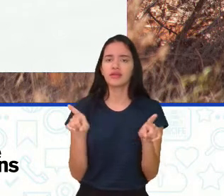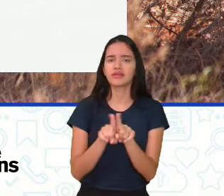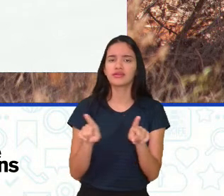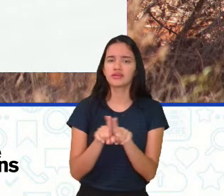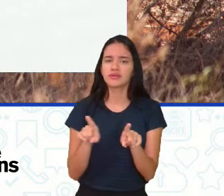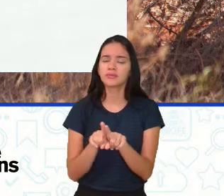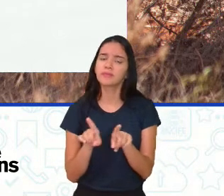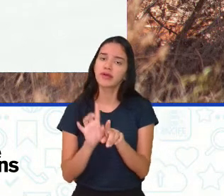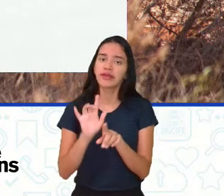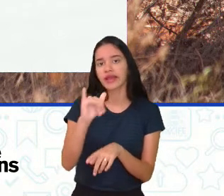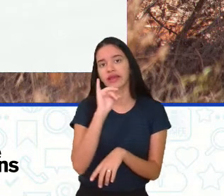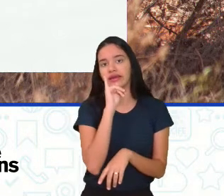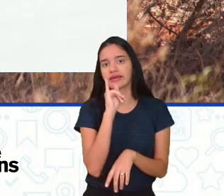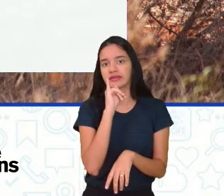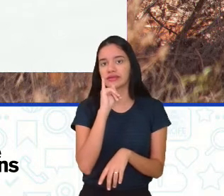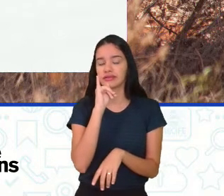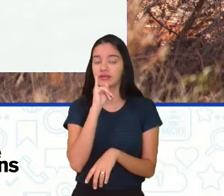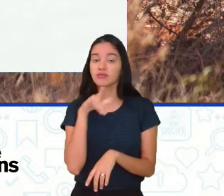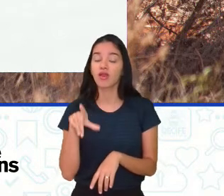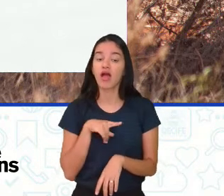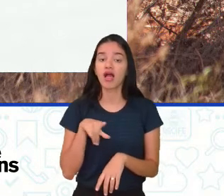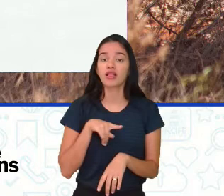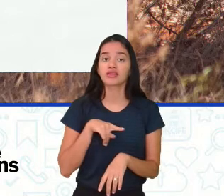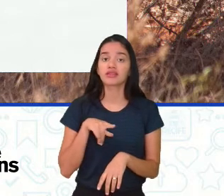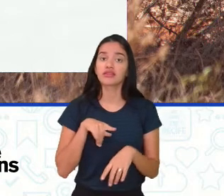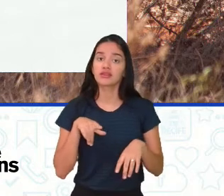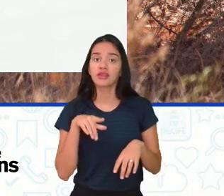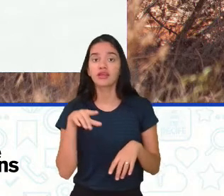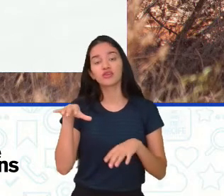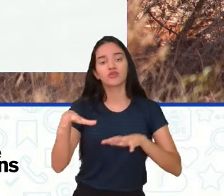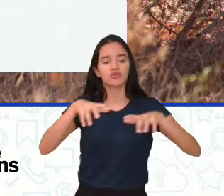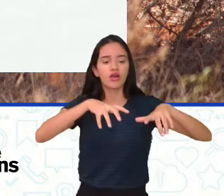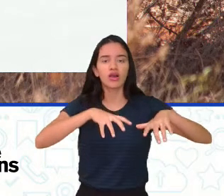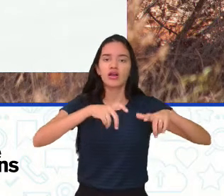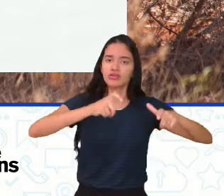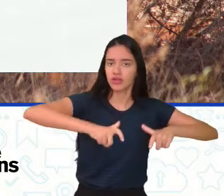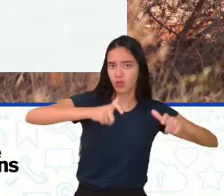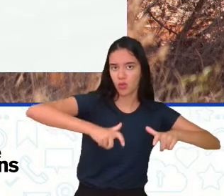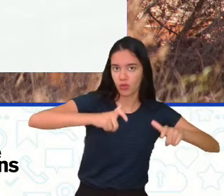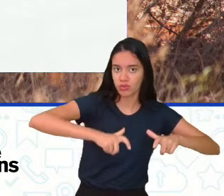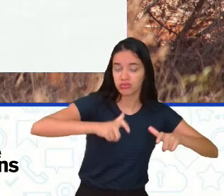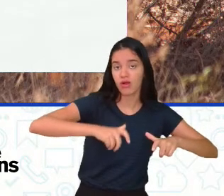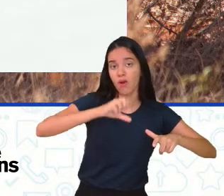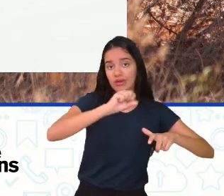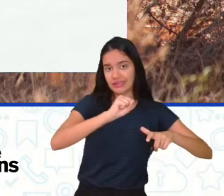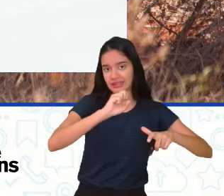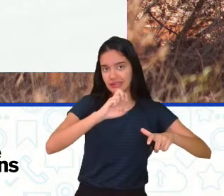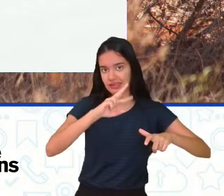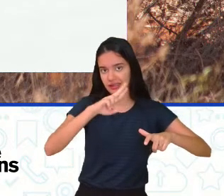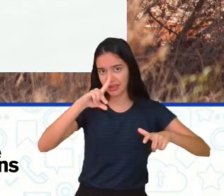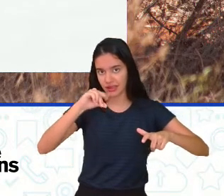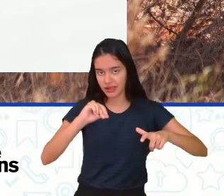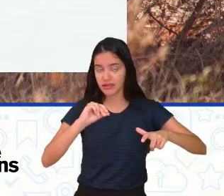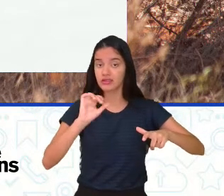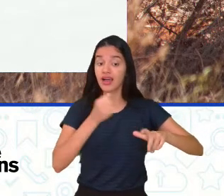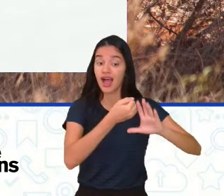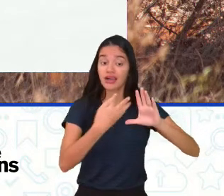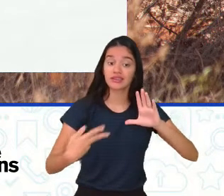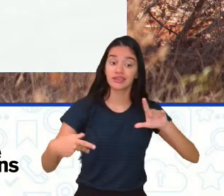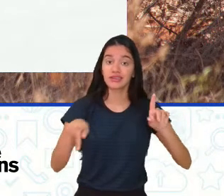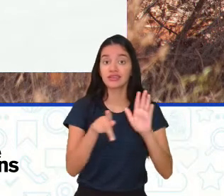assim, você pega, tem o Cerrado com as suas particularidades. A gente falou aqui da característica